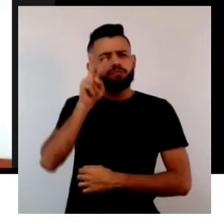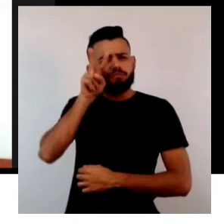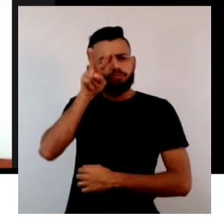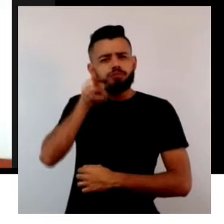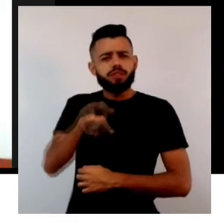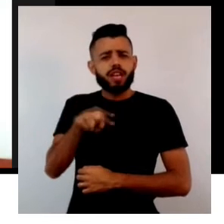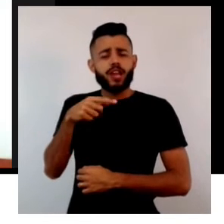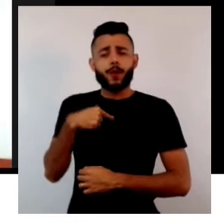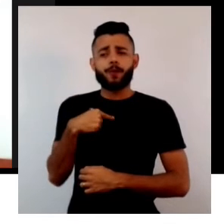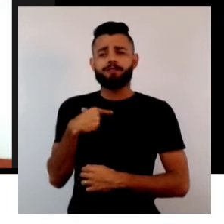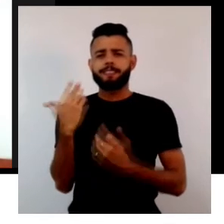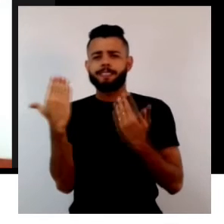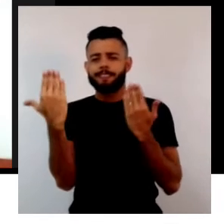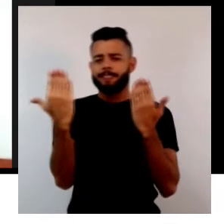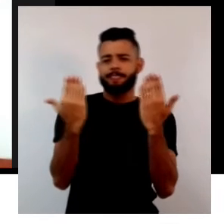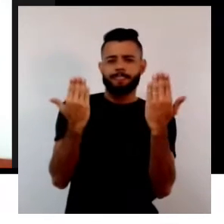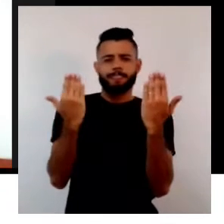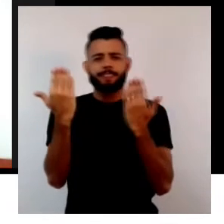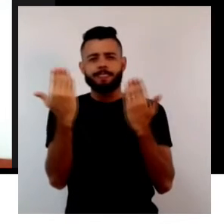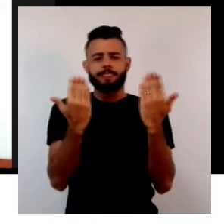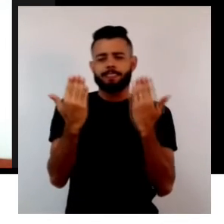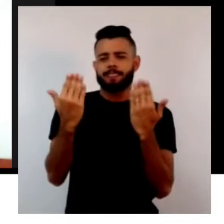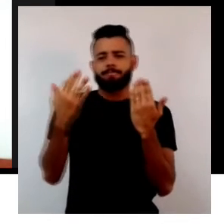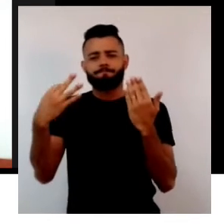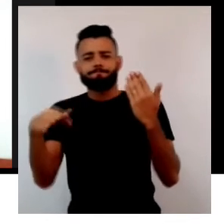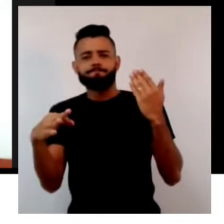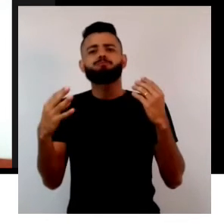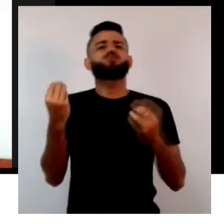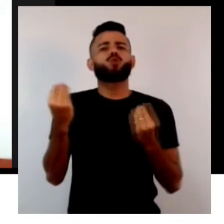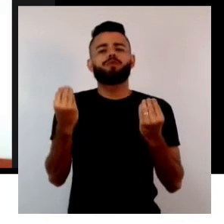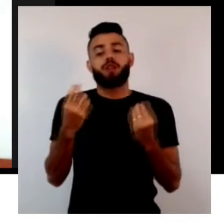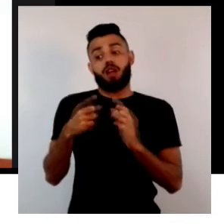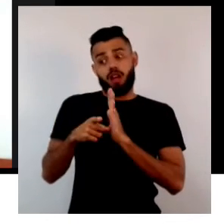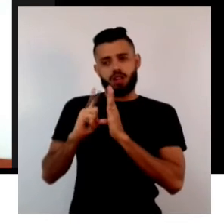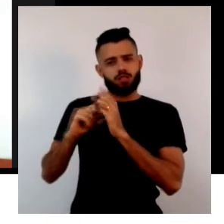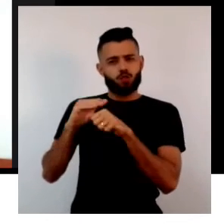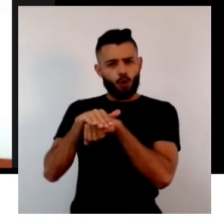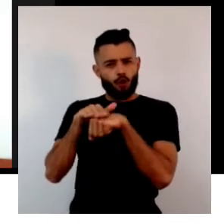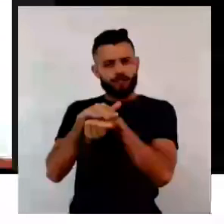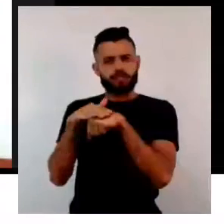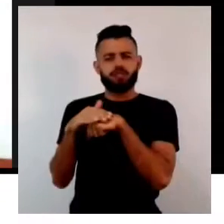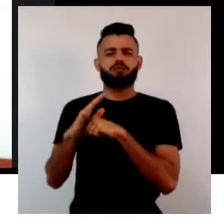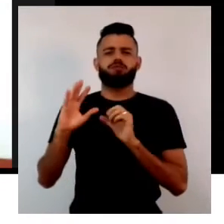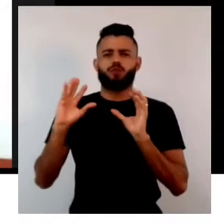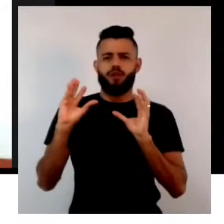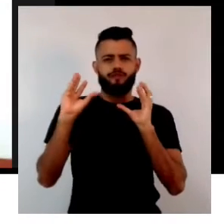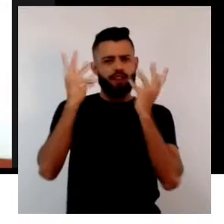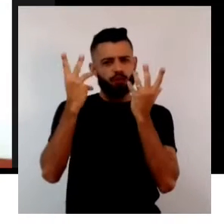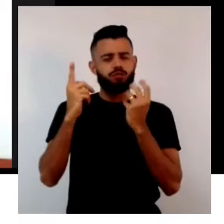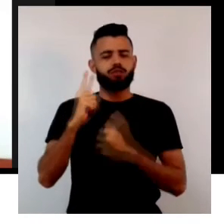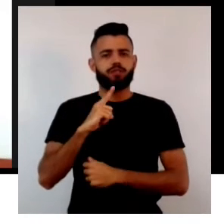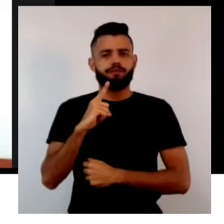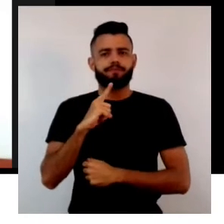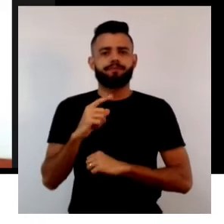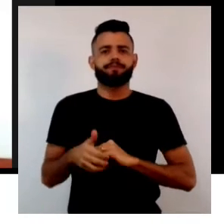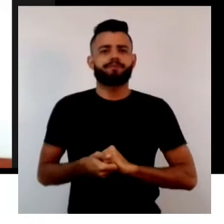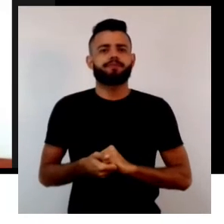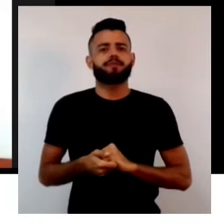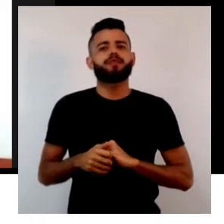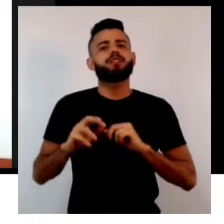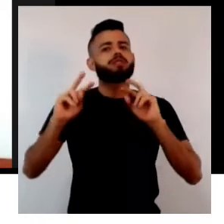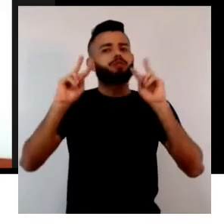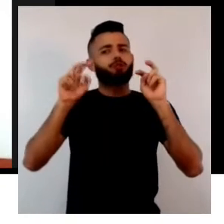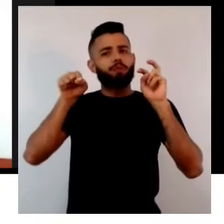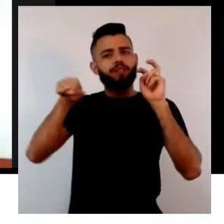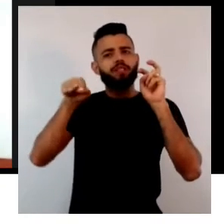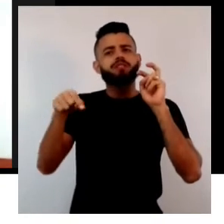entrar, estava conversando aqui com a Paula, que uma das primeiras conversas que a gente teve em algum evento a respeito. A gente já falava de polarização